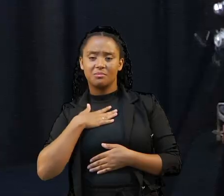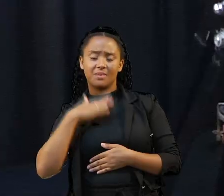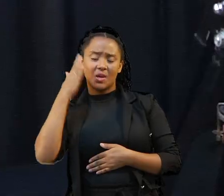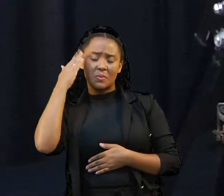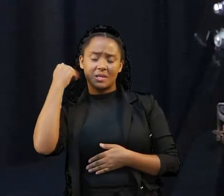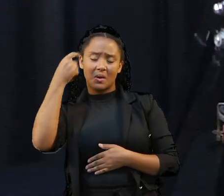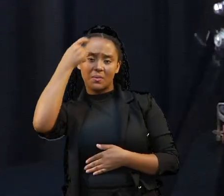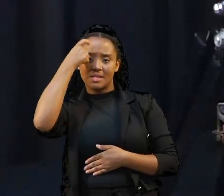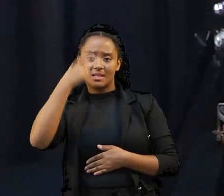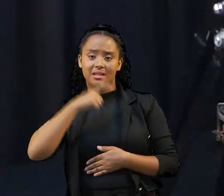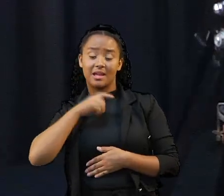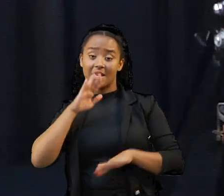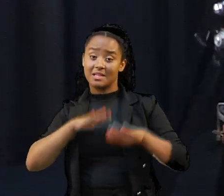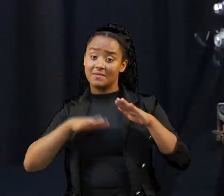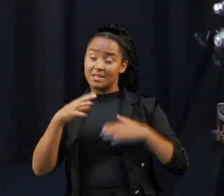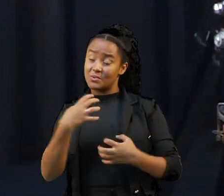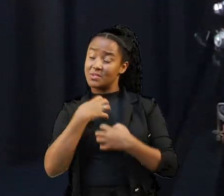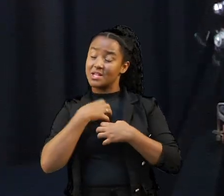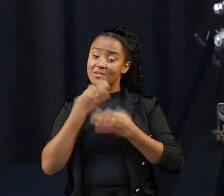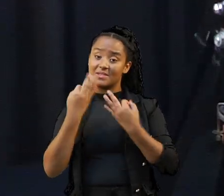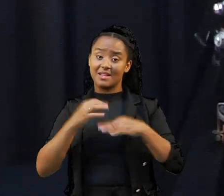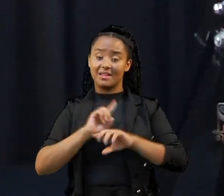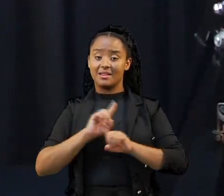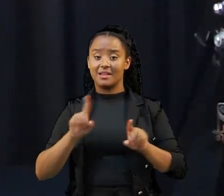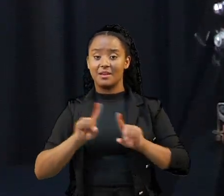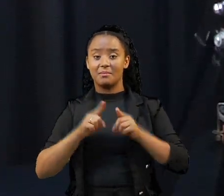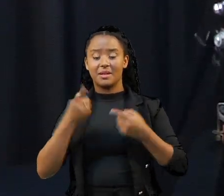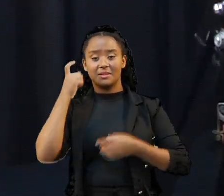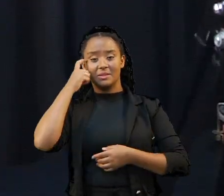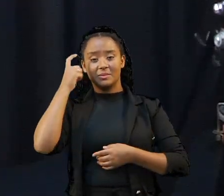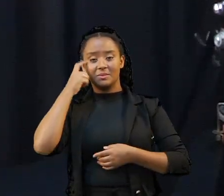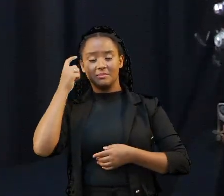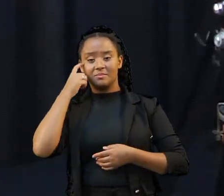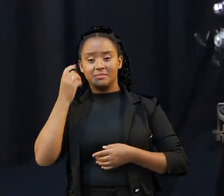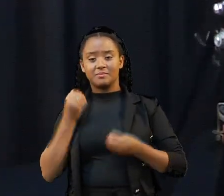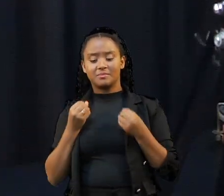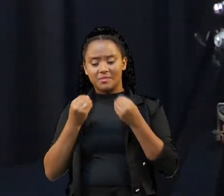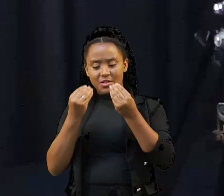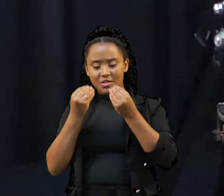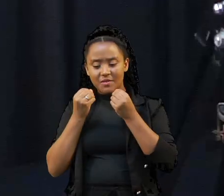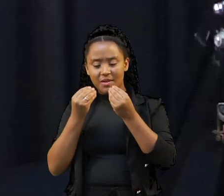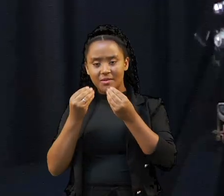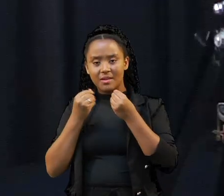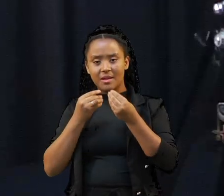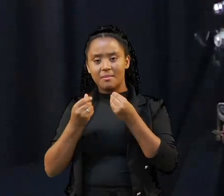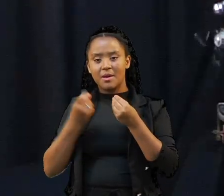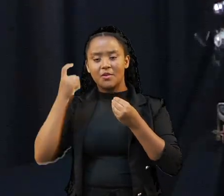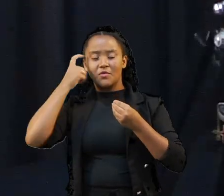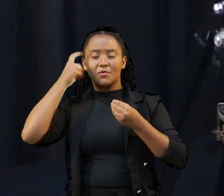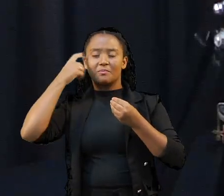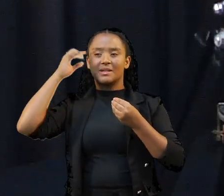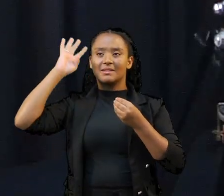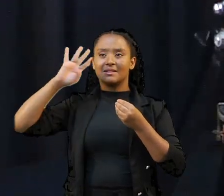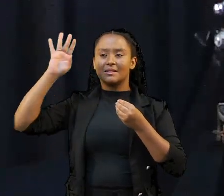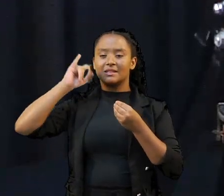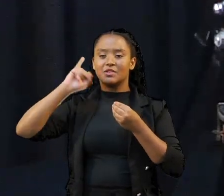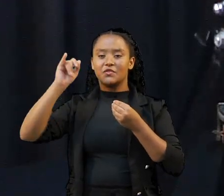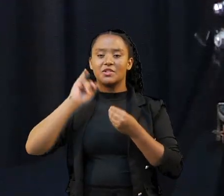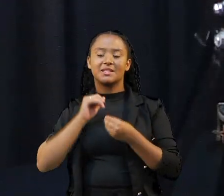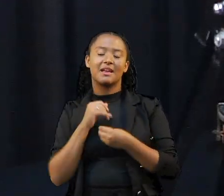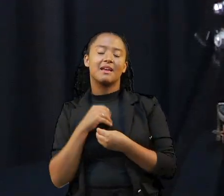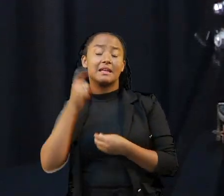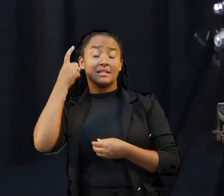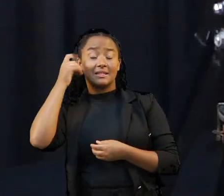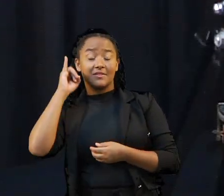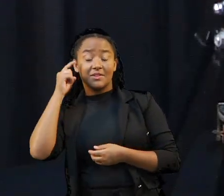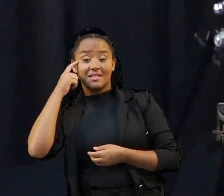da melhor forma, mas me comparo àquele verde de chavado na mão, bolado com pinteira improvisada. Se é que me entende, não preciso